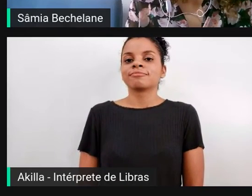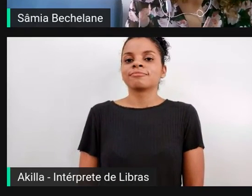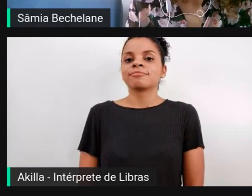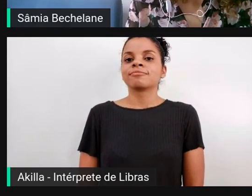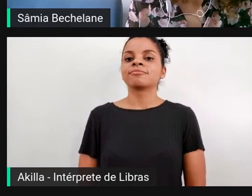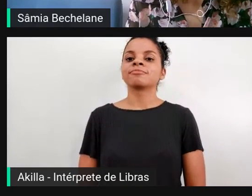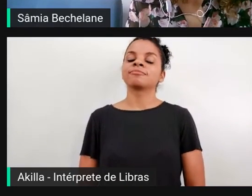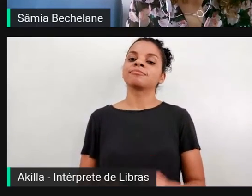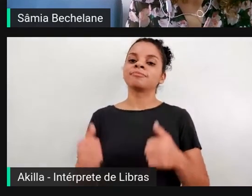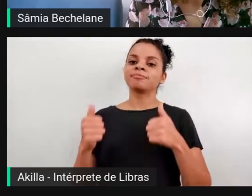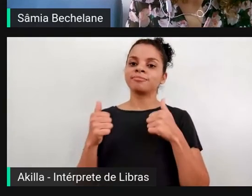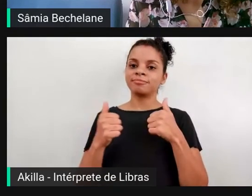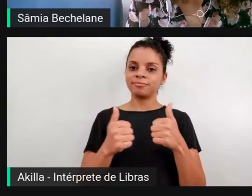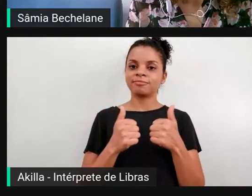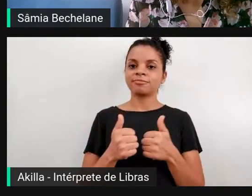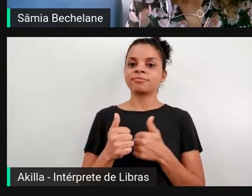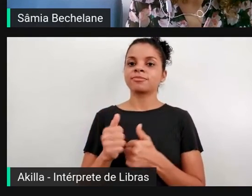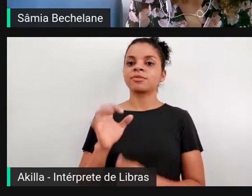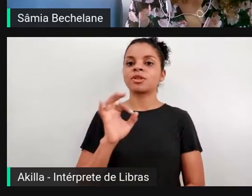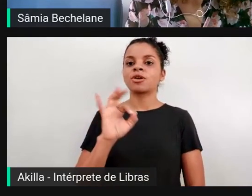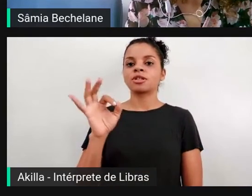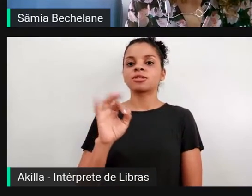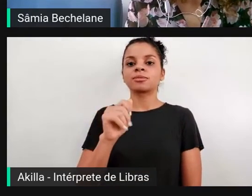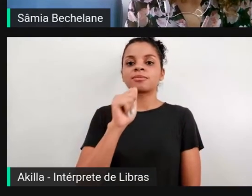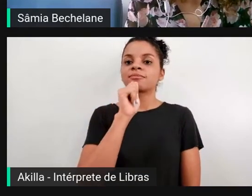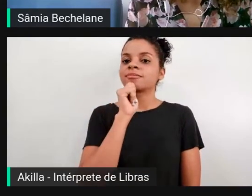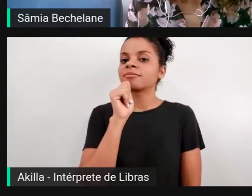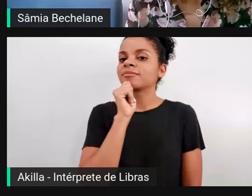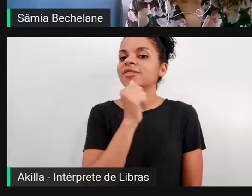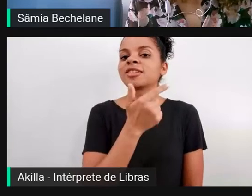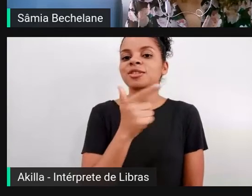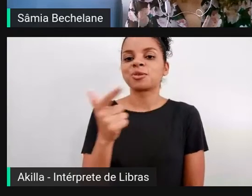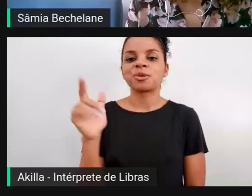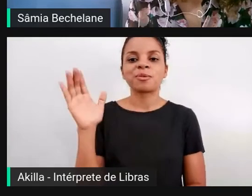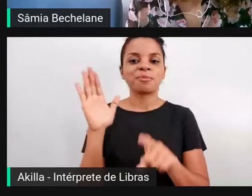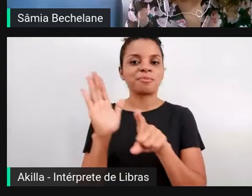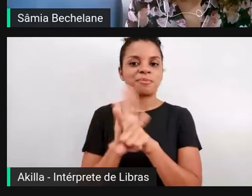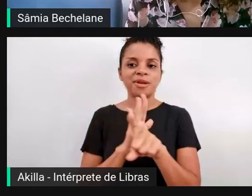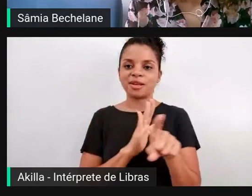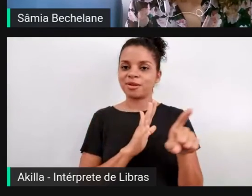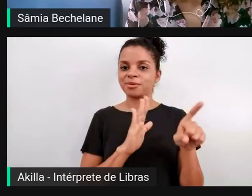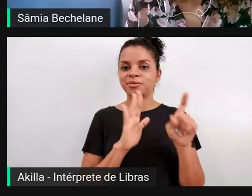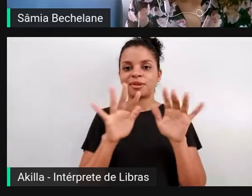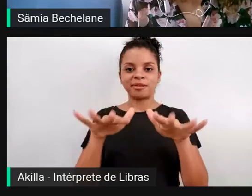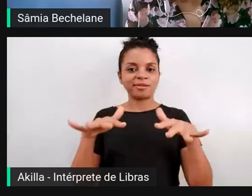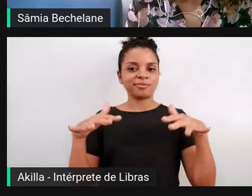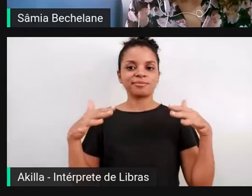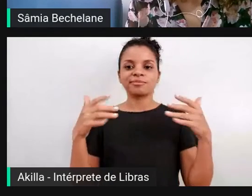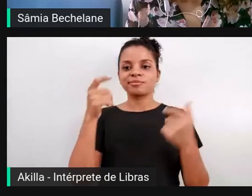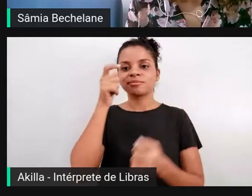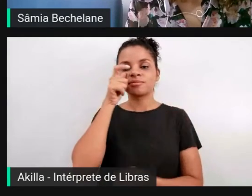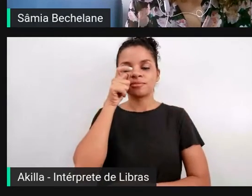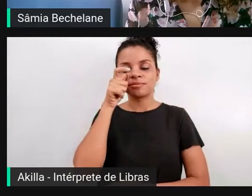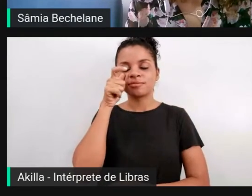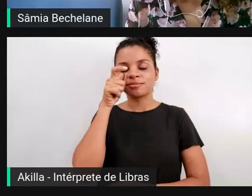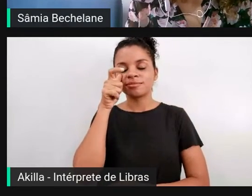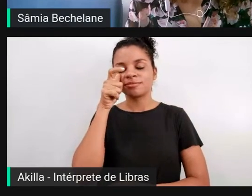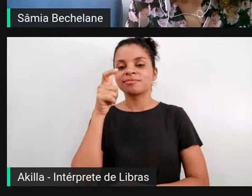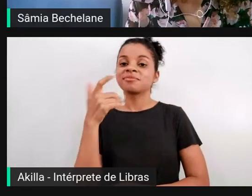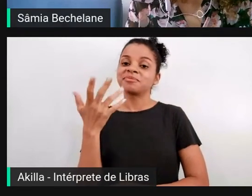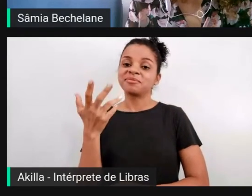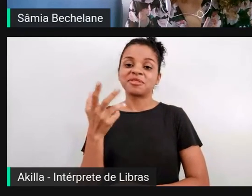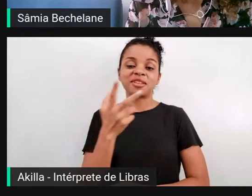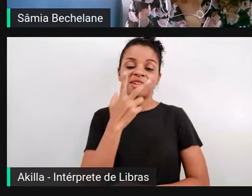não tivemos perguntas do público ainda, as pessoas ou estão acanhadas ou já estão nos embalos de sexta-feira, né? Mas